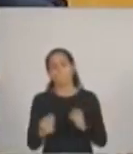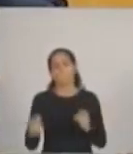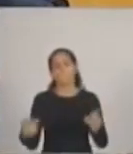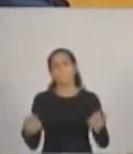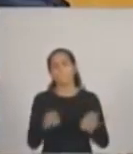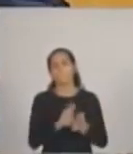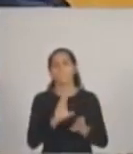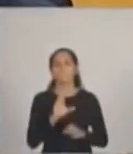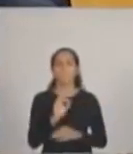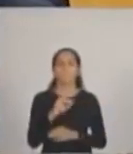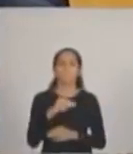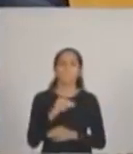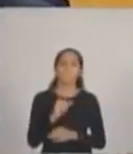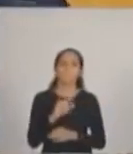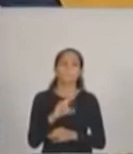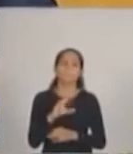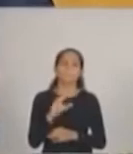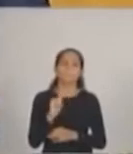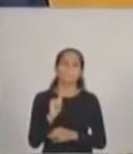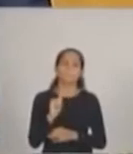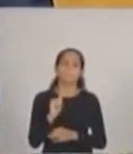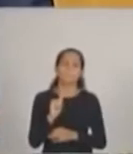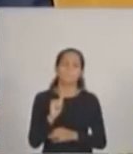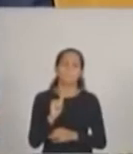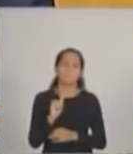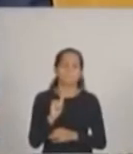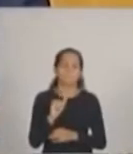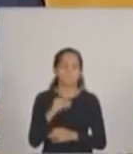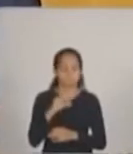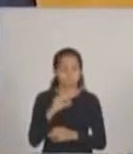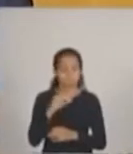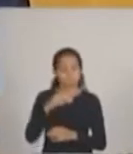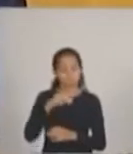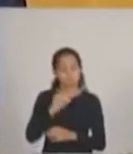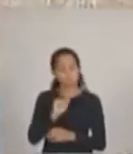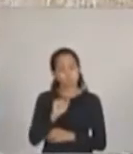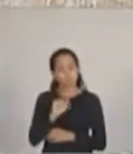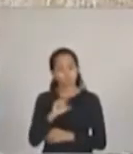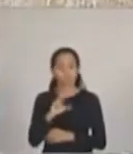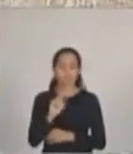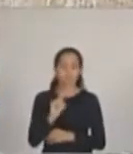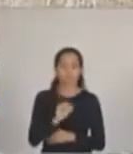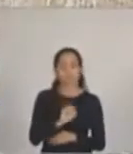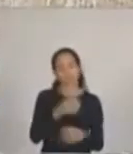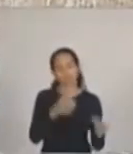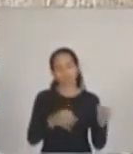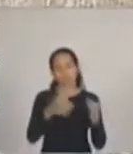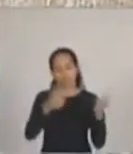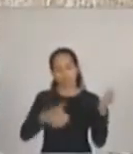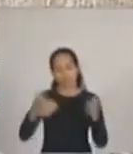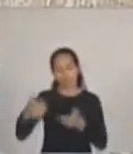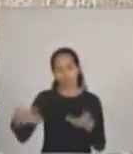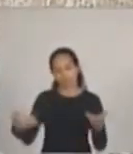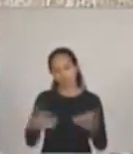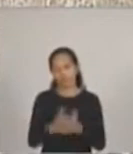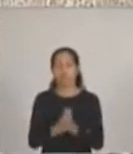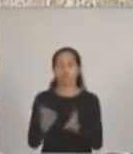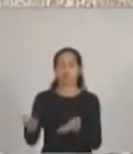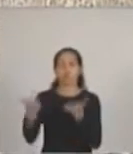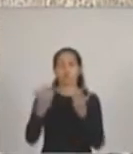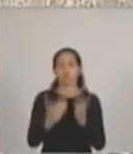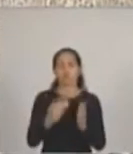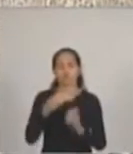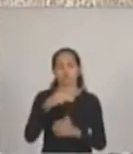comarcas. Convoca a Comissão de Justiça, deputado Fabrício Gandini. Deputado Marcelo Santos, para relatar a matéria.